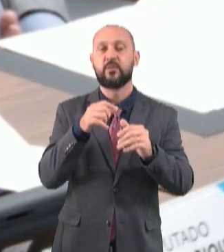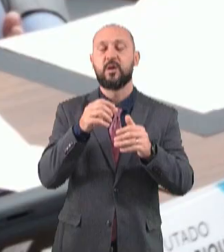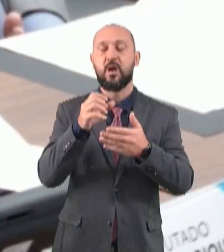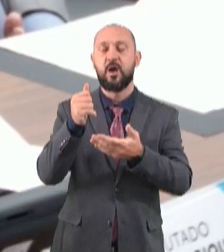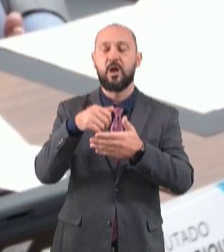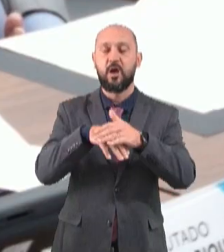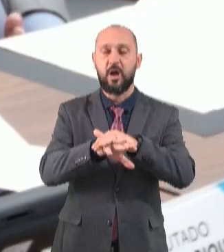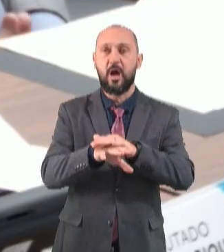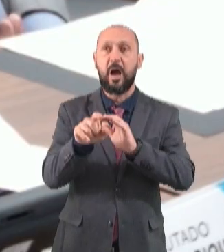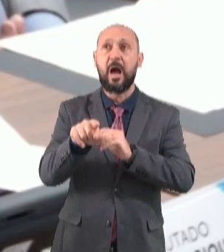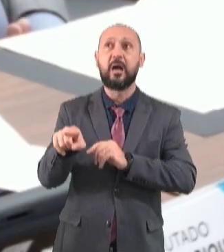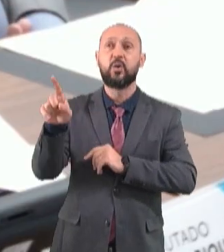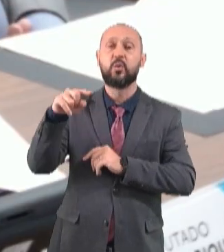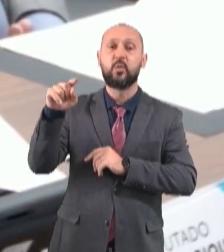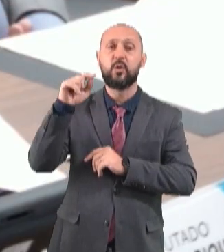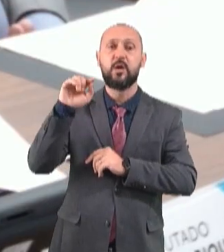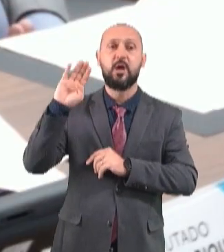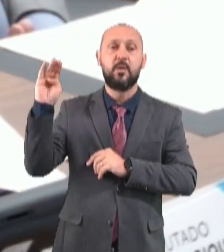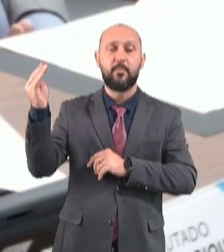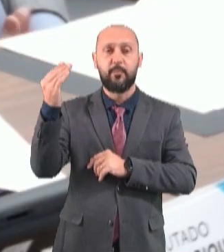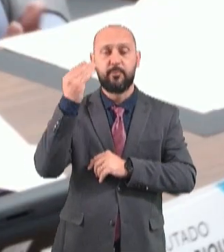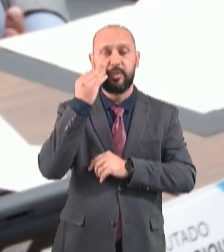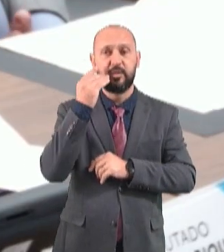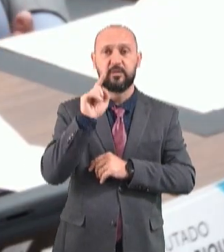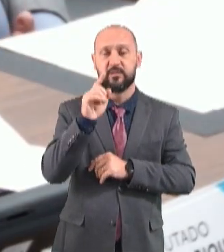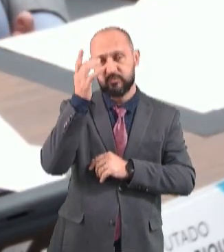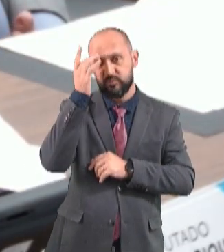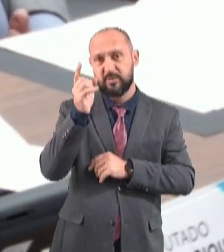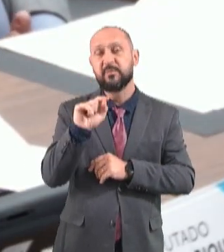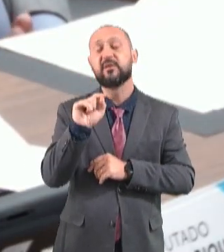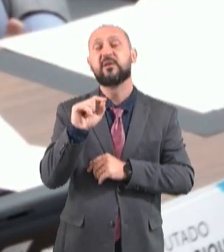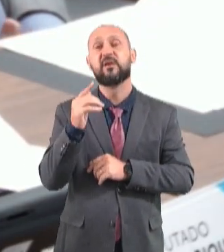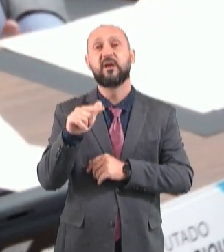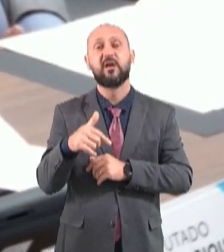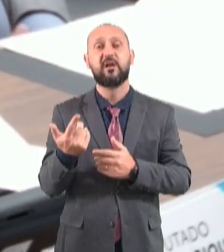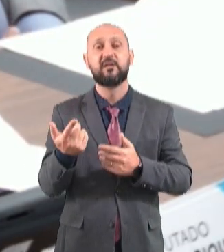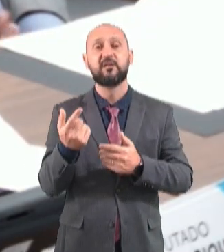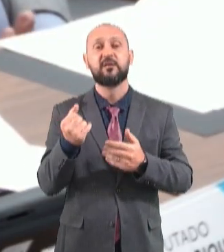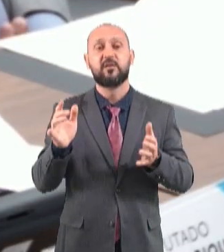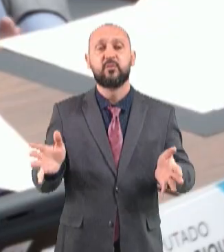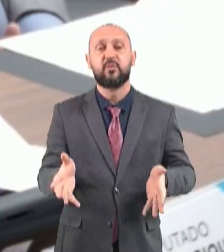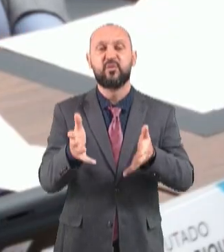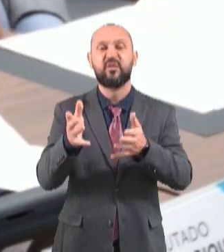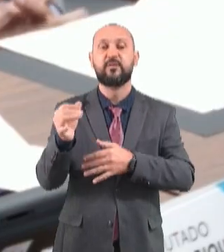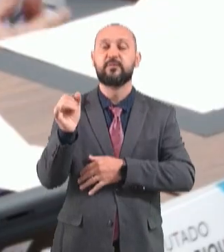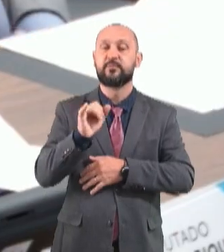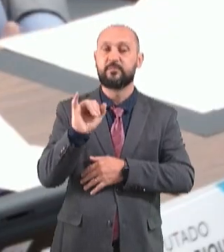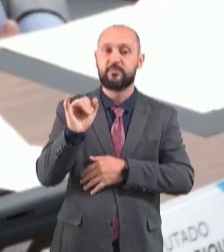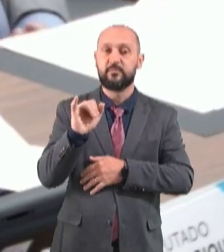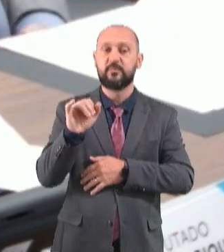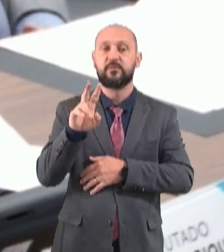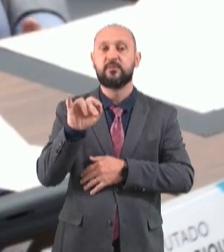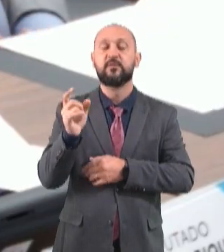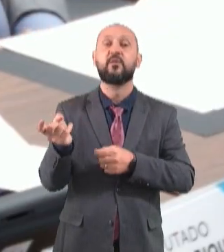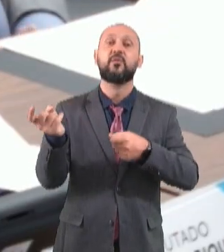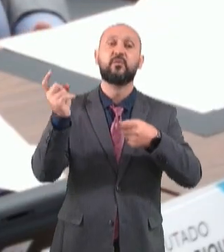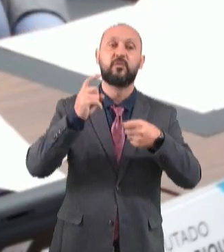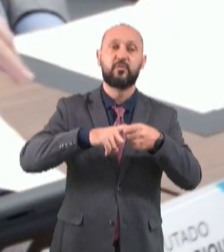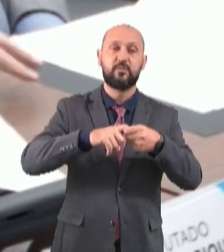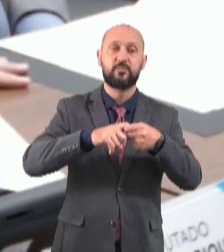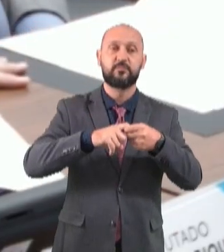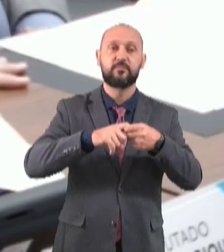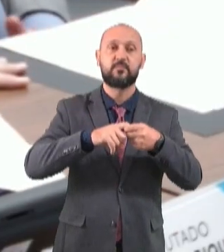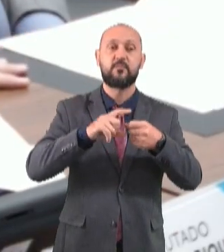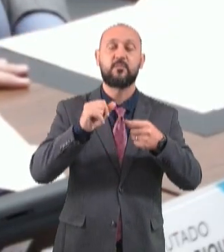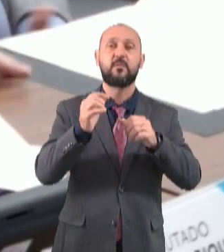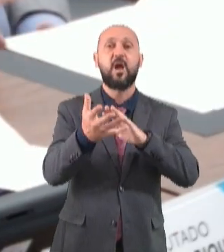Fundersul aos grandes bilionários, que a gente não sabe quem são, que recebem incentivo fiscal e que estarão voltando a acessar